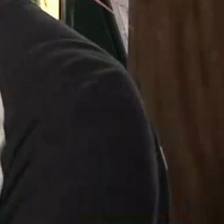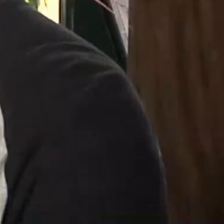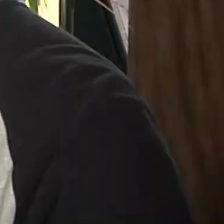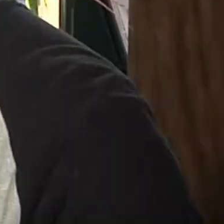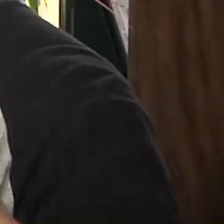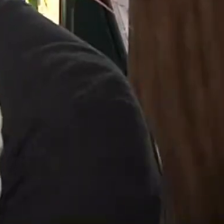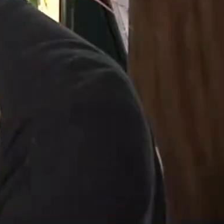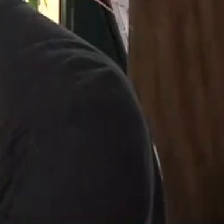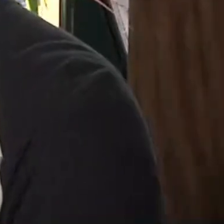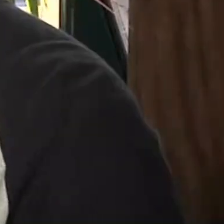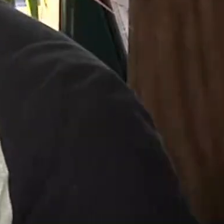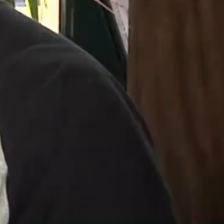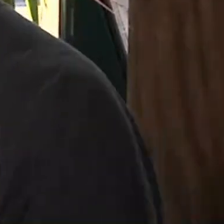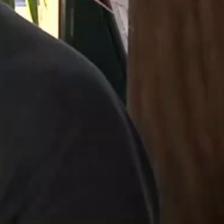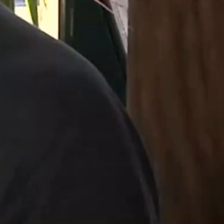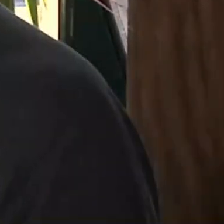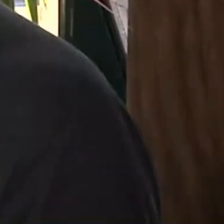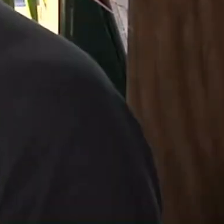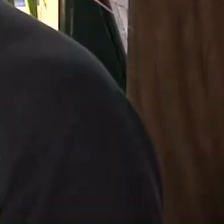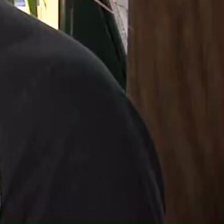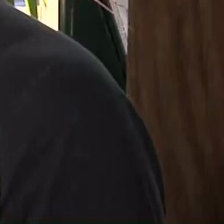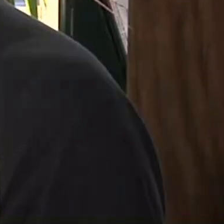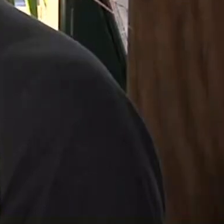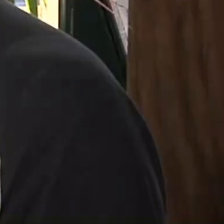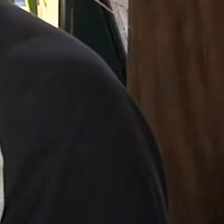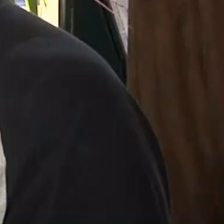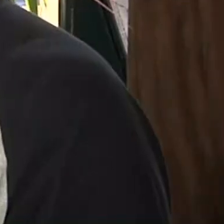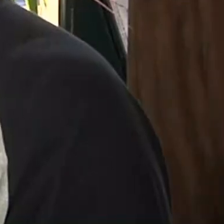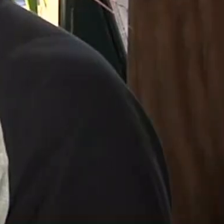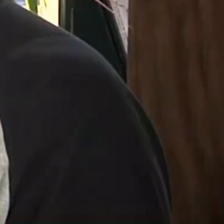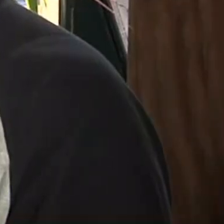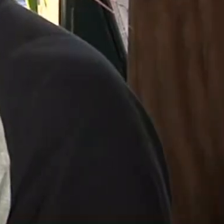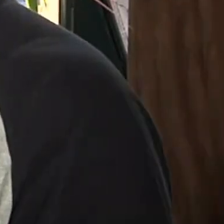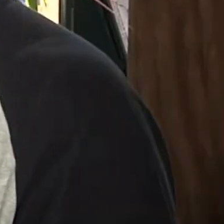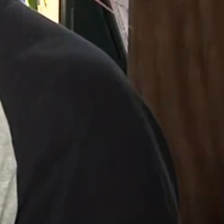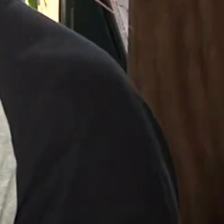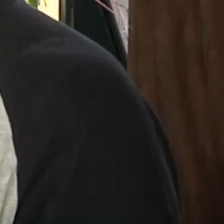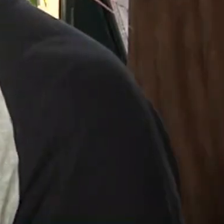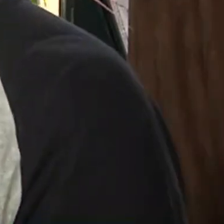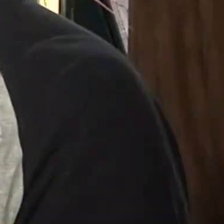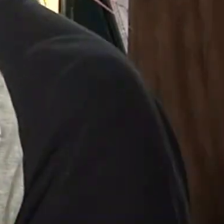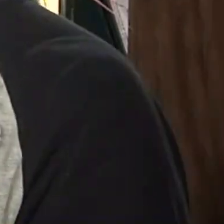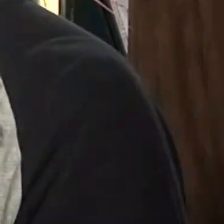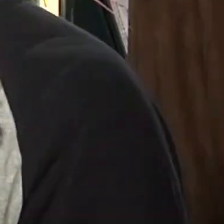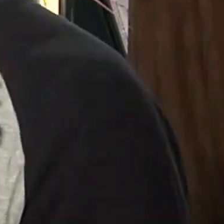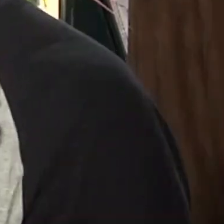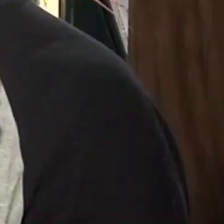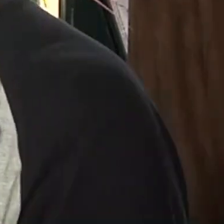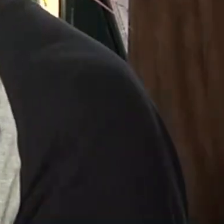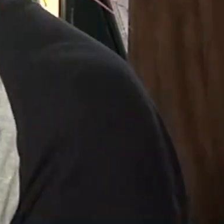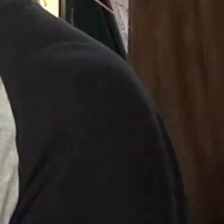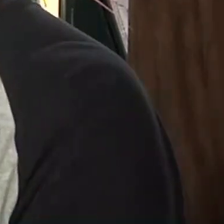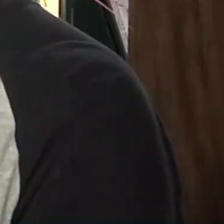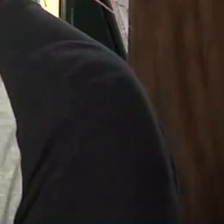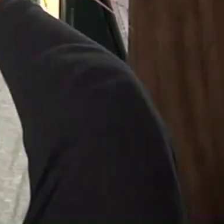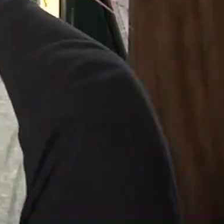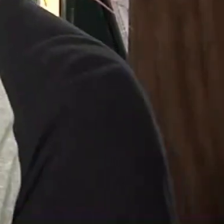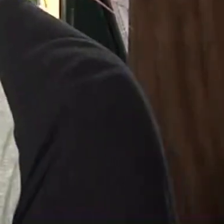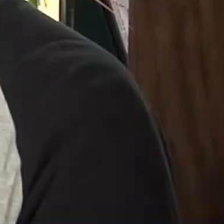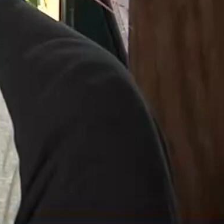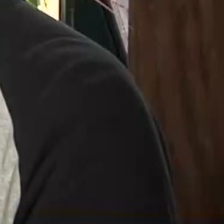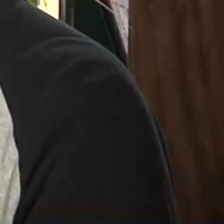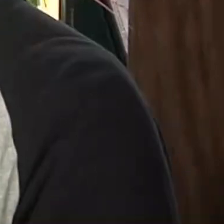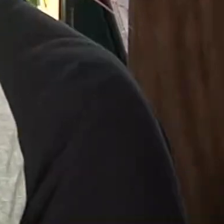feriado, 13º, e é a sensação necessária de que